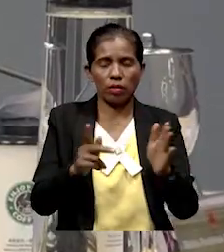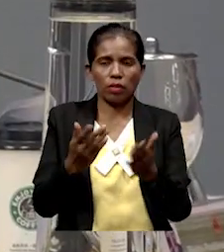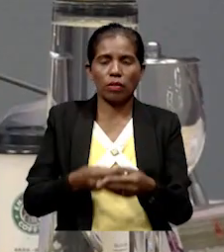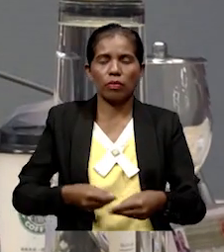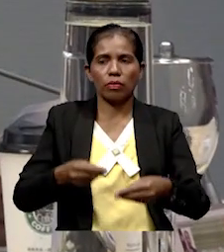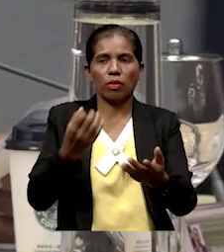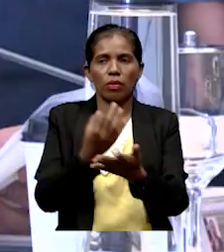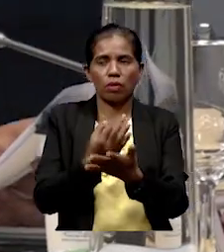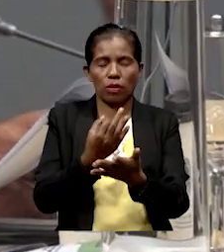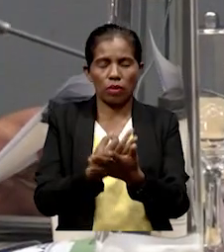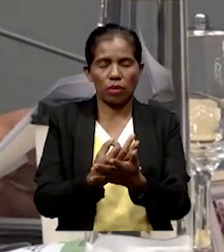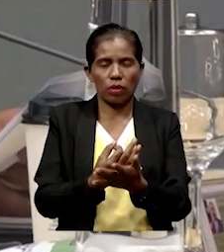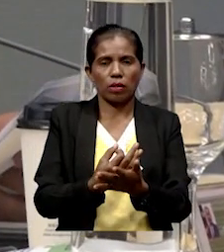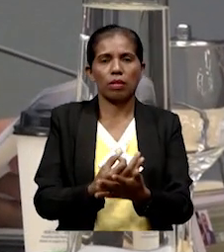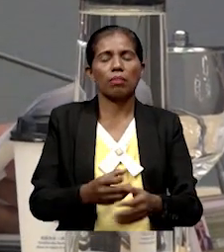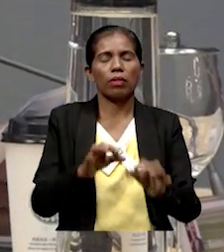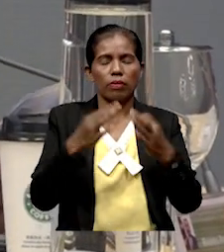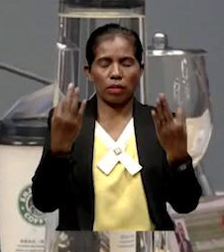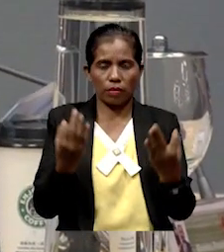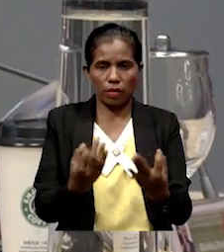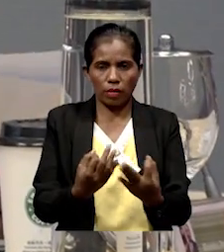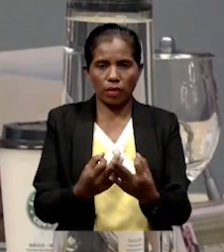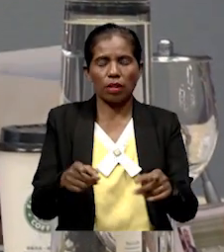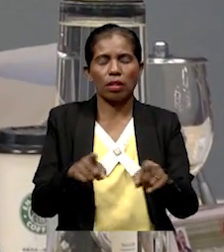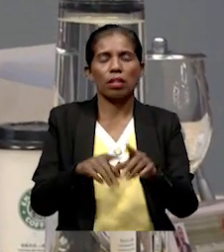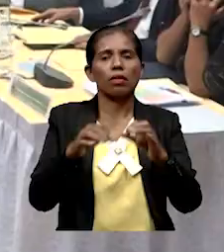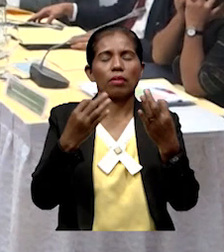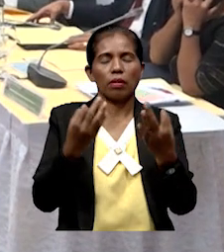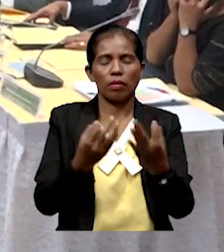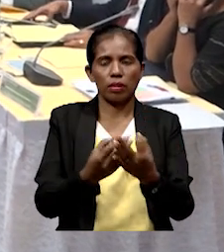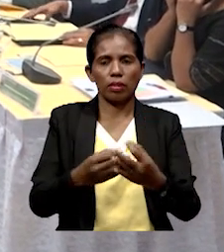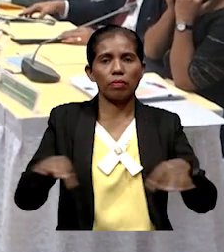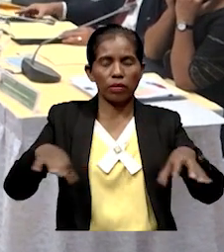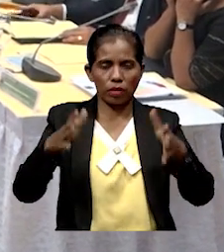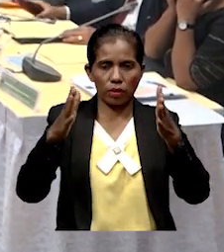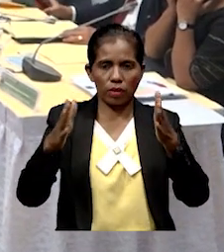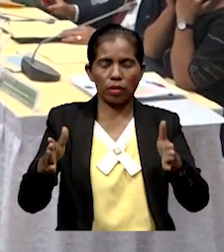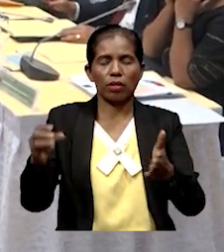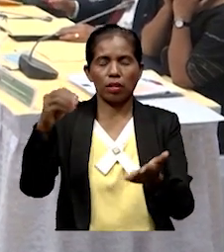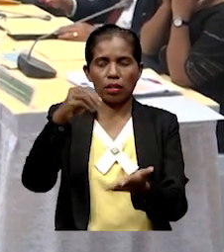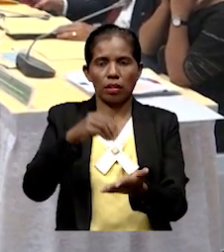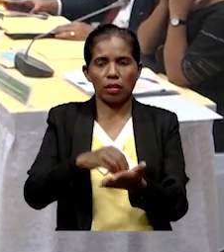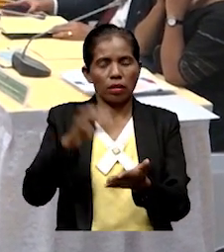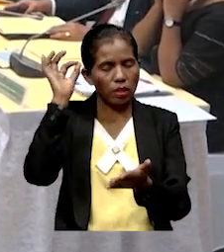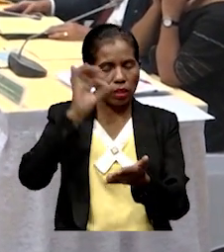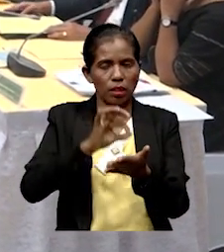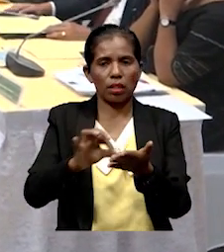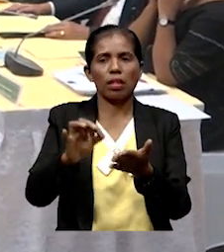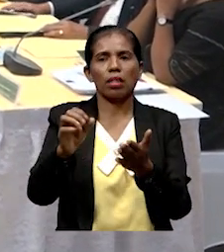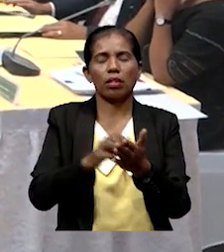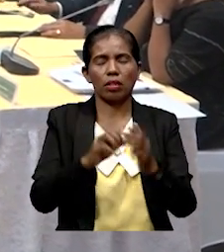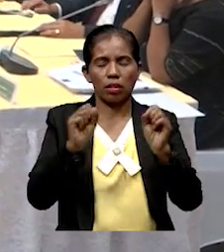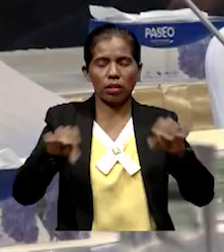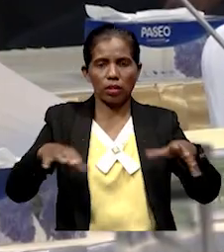osan 13º bakada umakain nebe hanesan moso funcionario publiku, establecimento sekretariado ba asunto